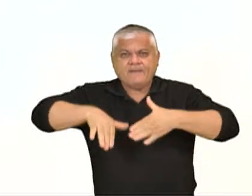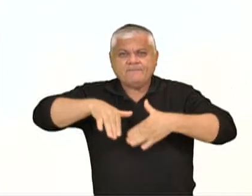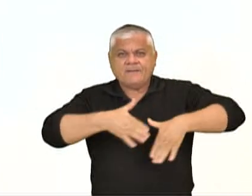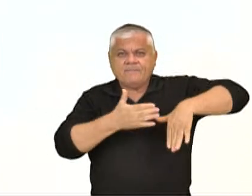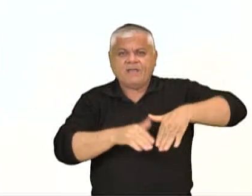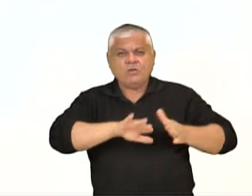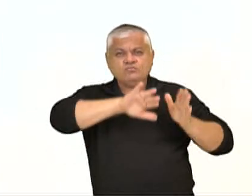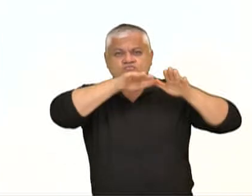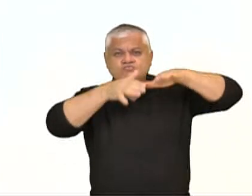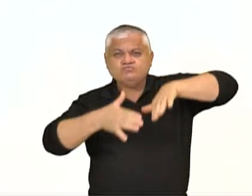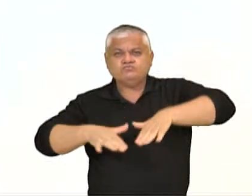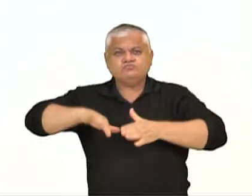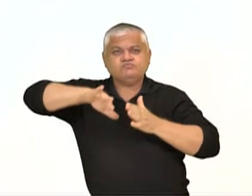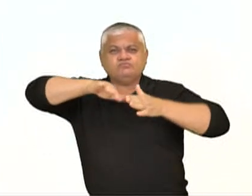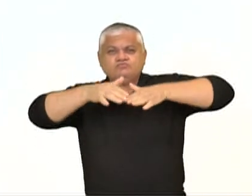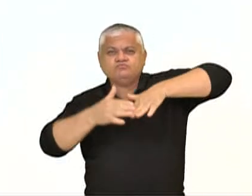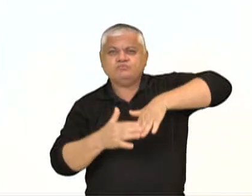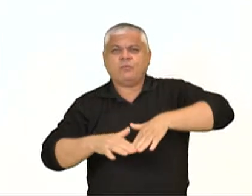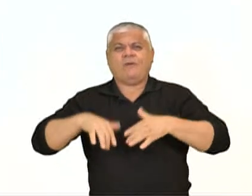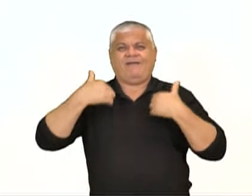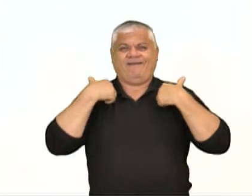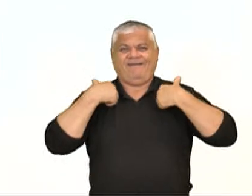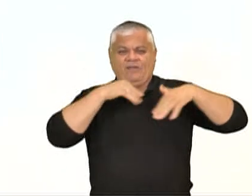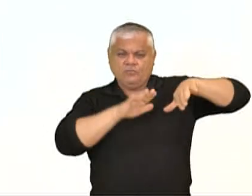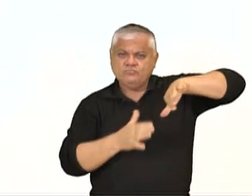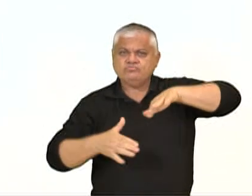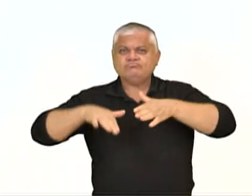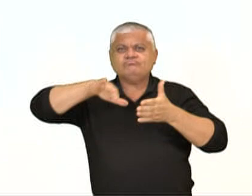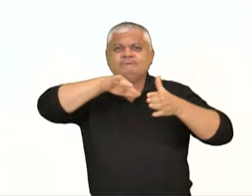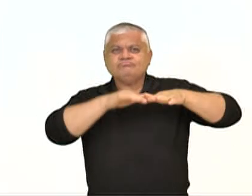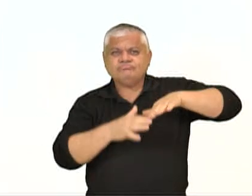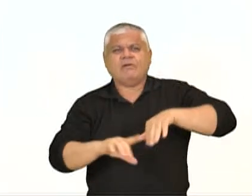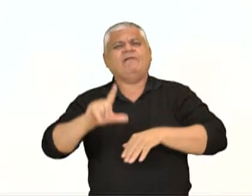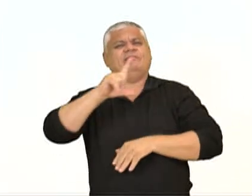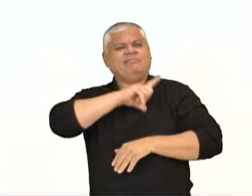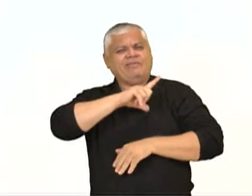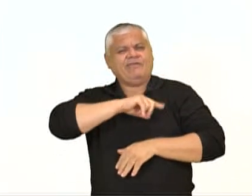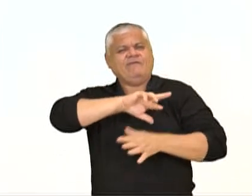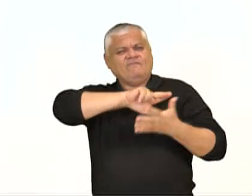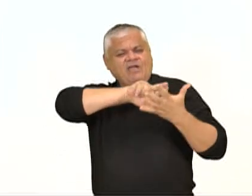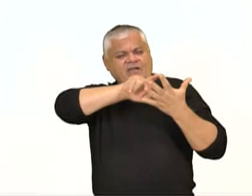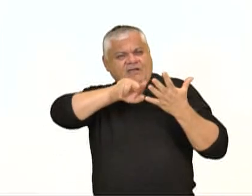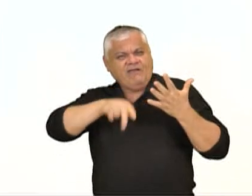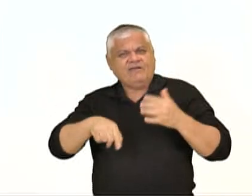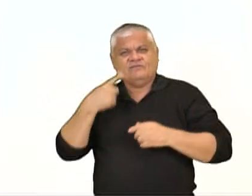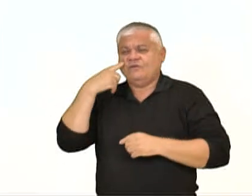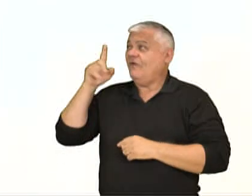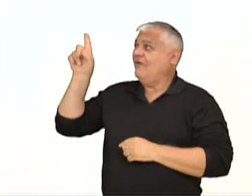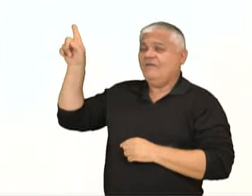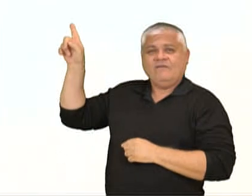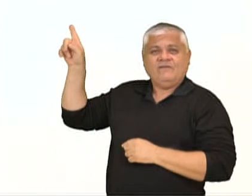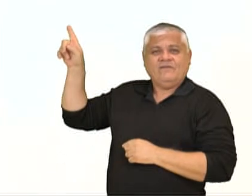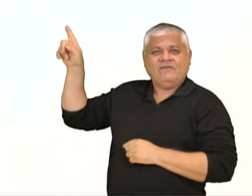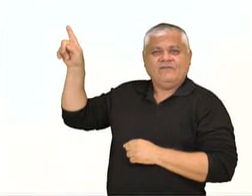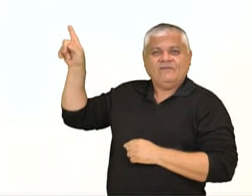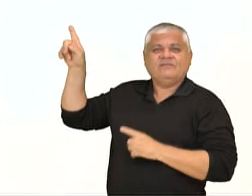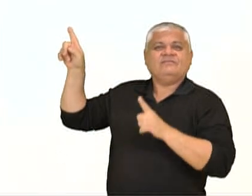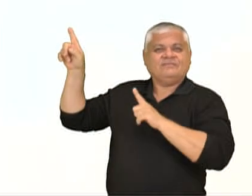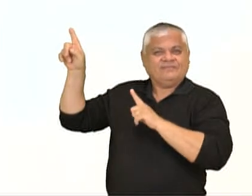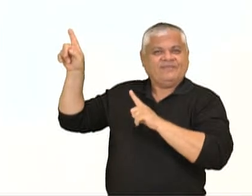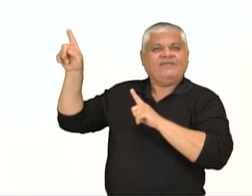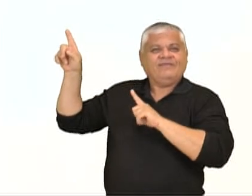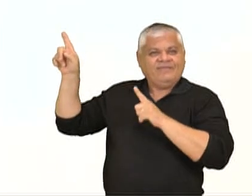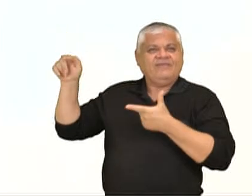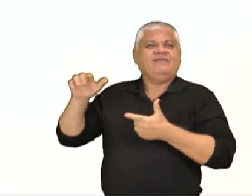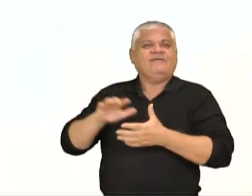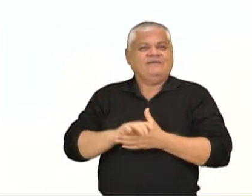onda e ombro com deslocamento. A gente pode ver vários desses elementos no slide aqui, tá? Vários elementos a gente